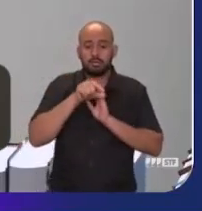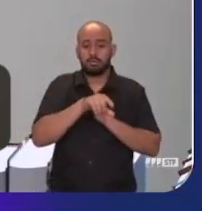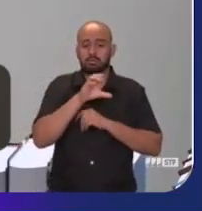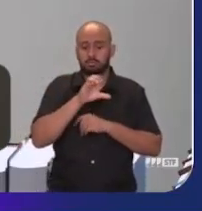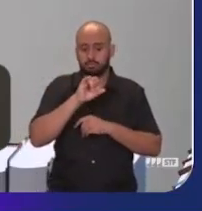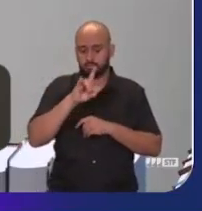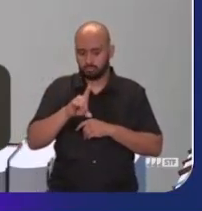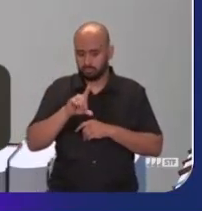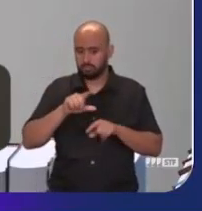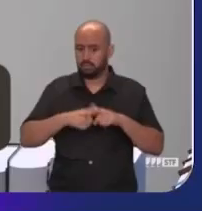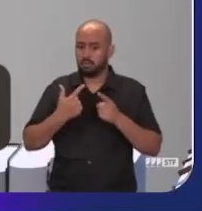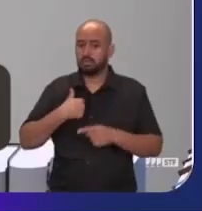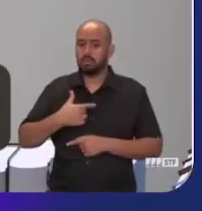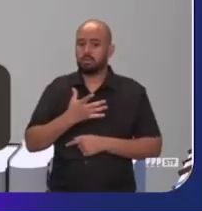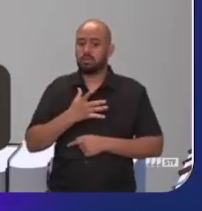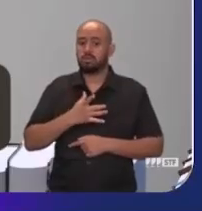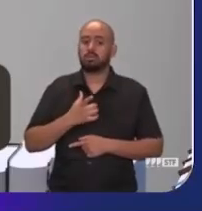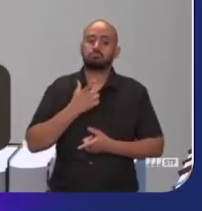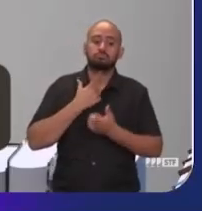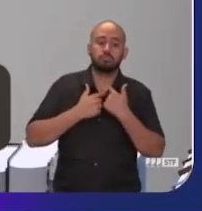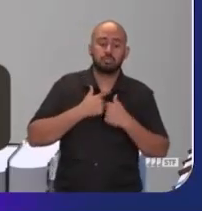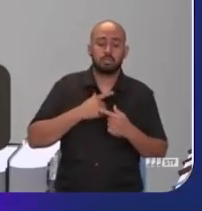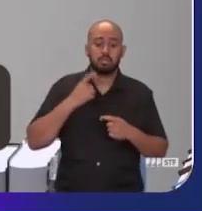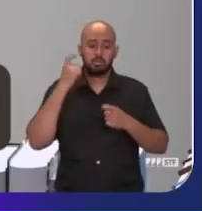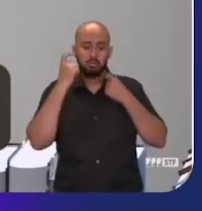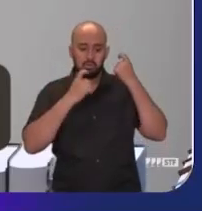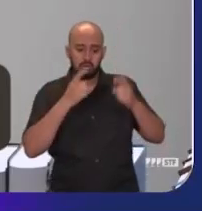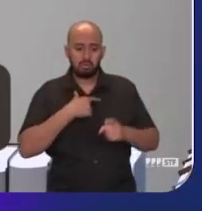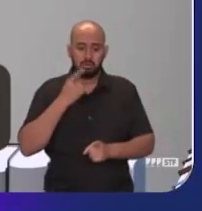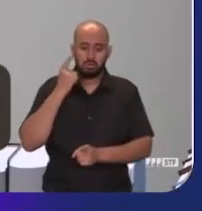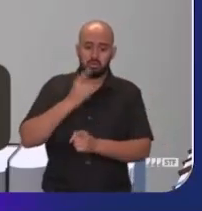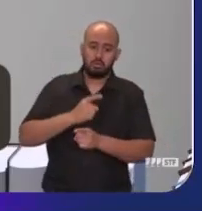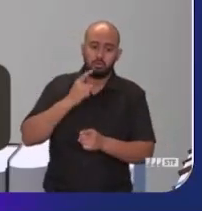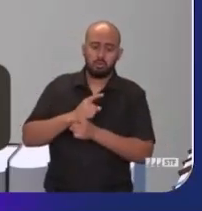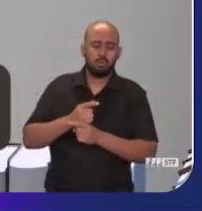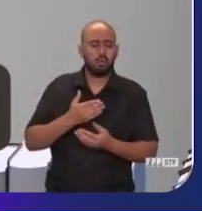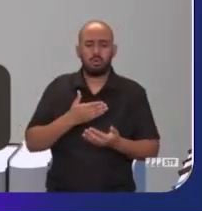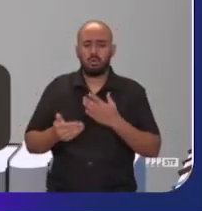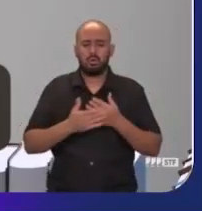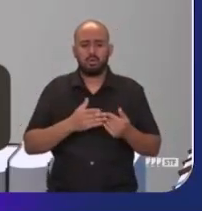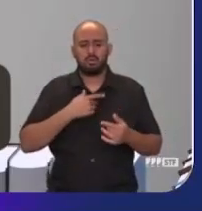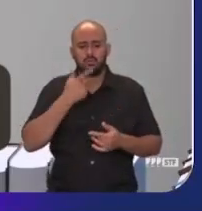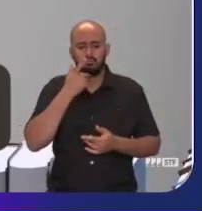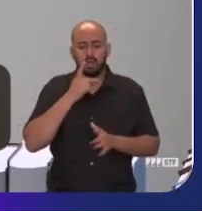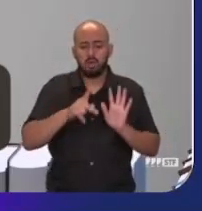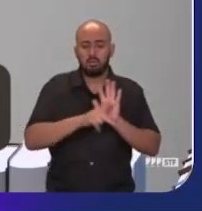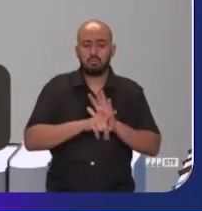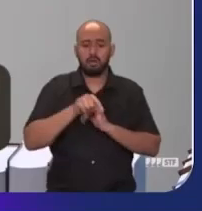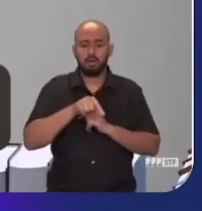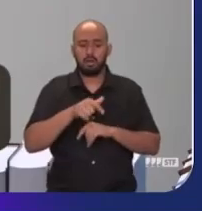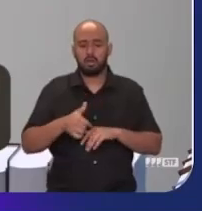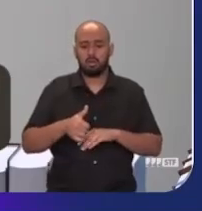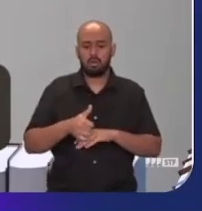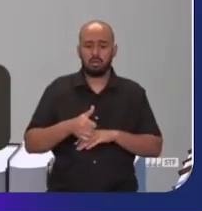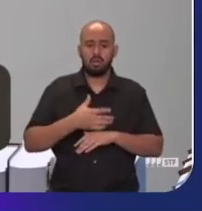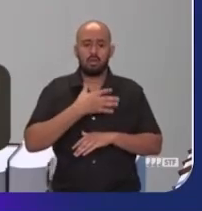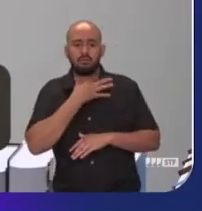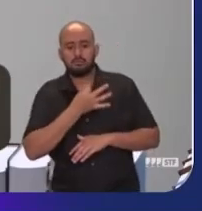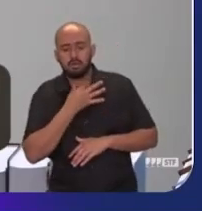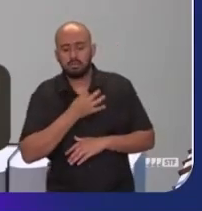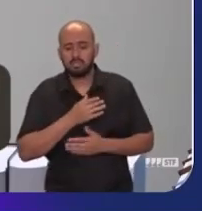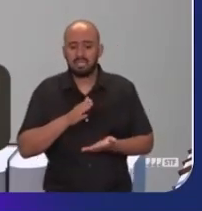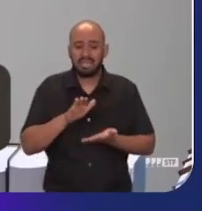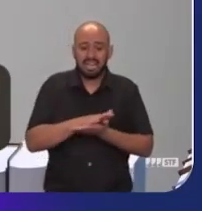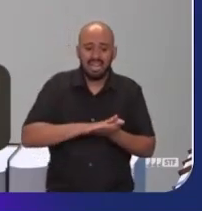a não ser por um desejo desesperado de encontrar um pretexto para falar em fraude, nada indicava, nem